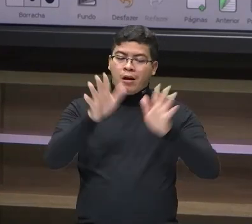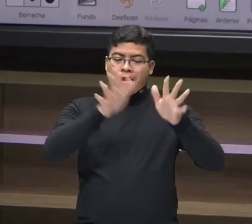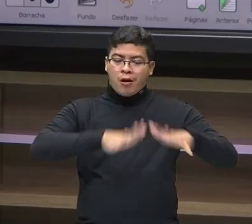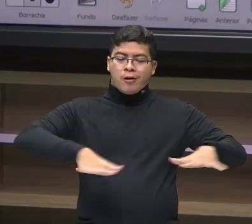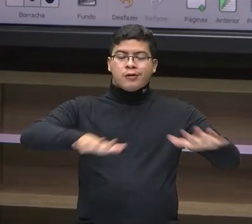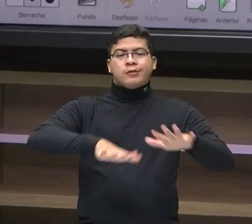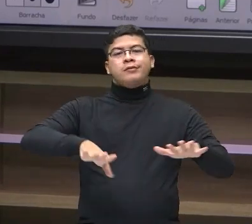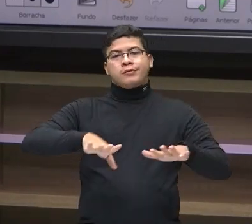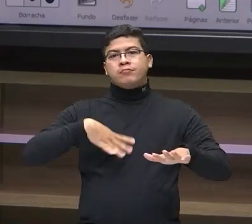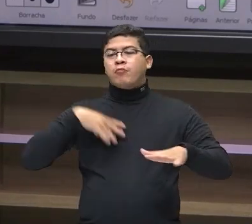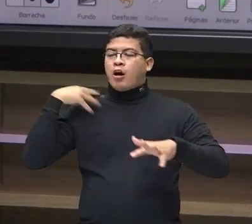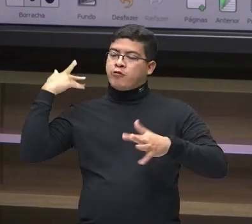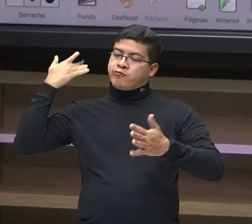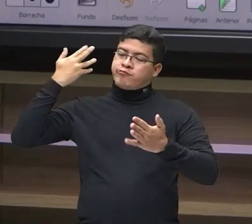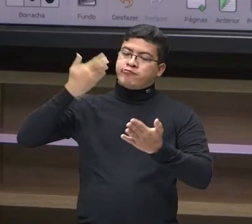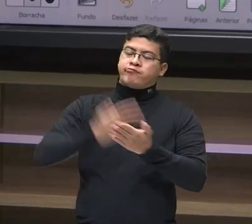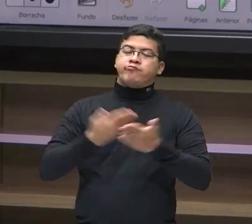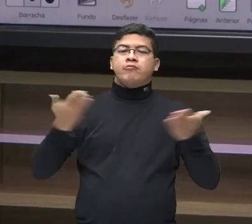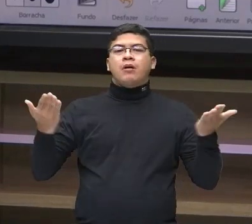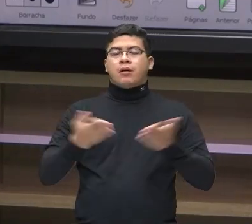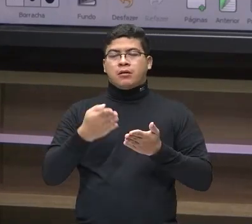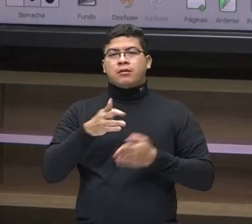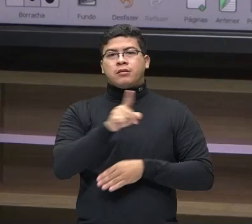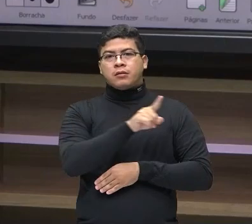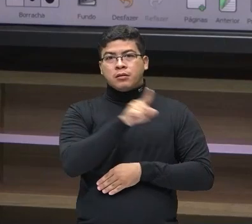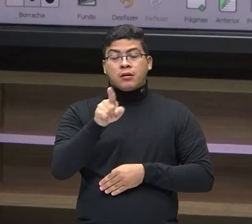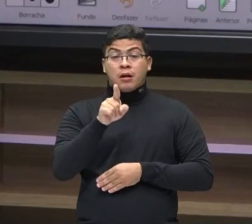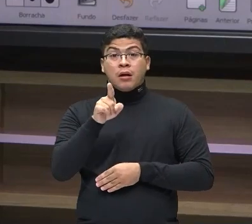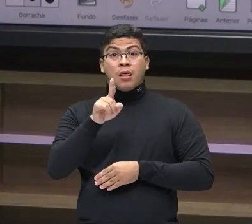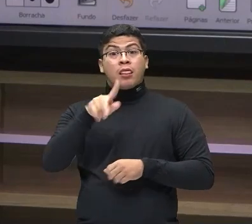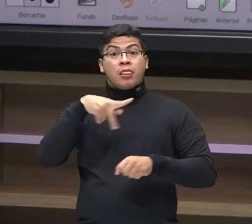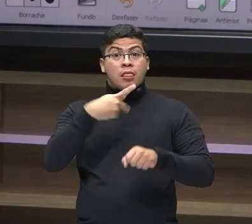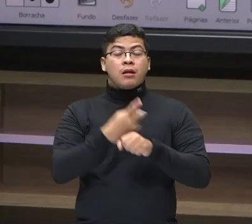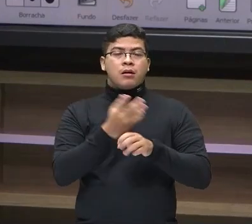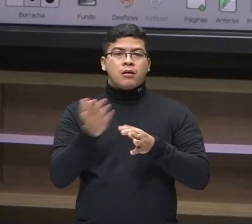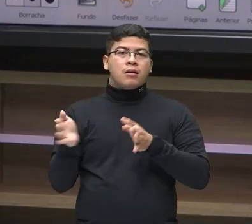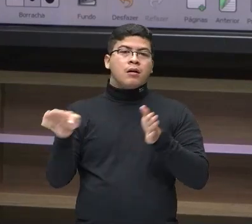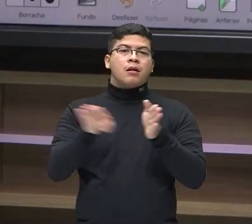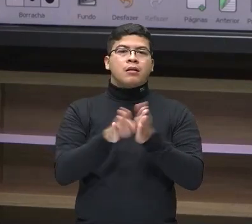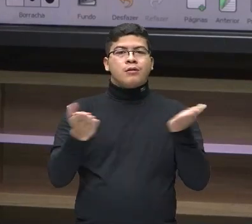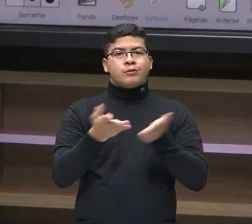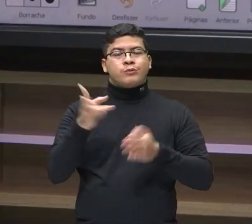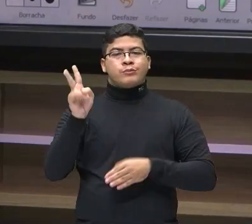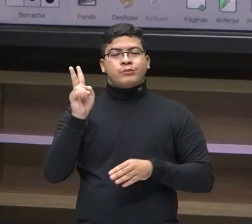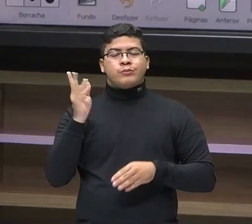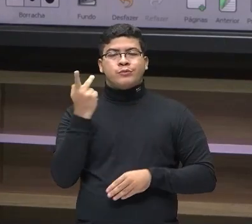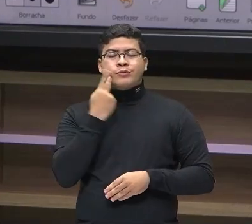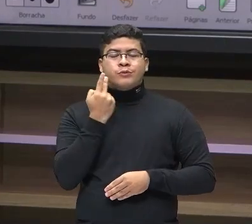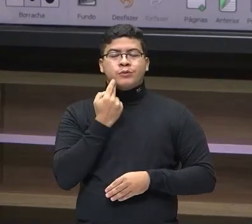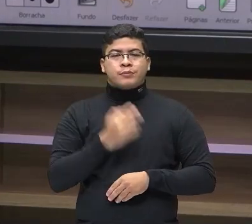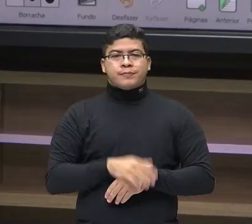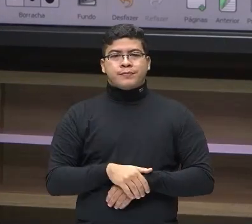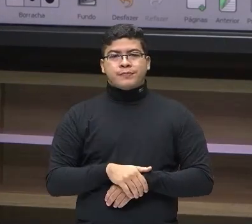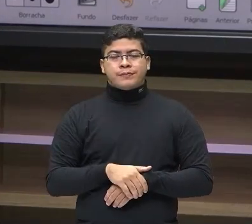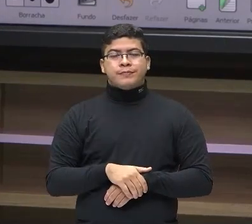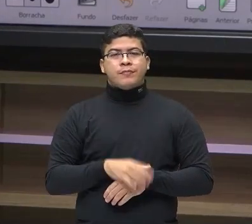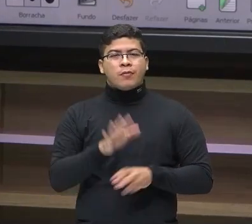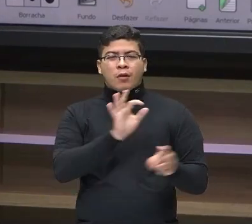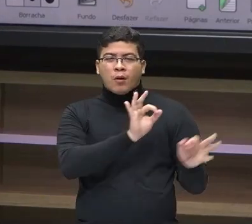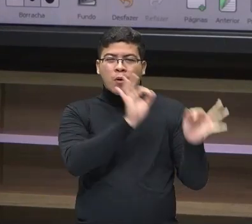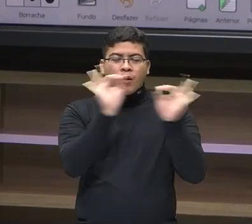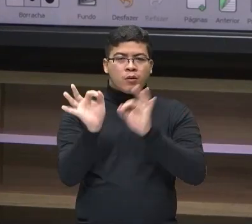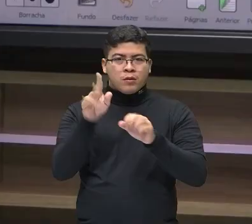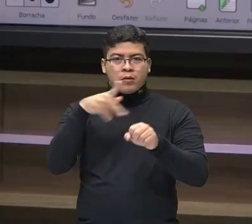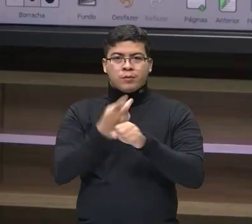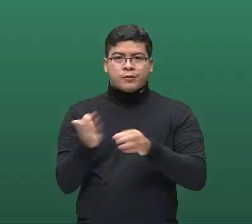esses momentos históricos que são importantes, desde a época da varíola até os dias de hoje. Então vamos observar aí com calma e a gente